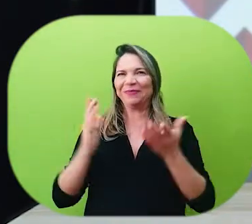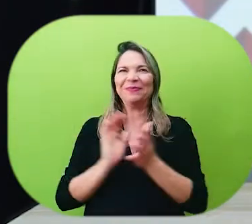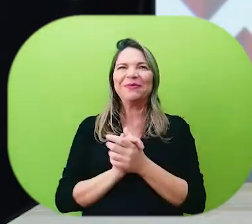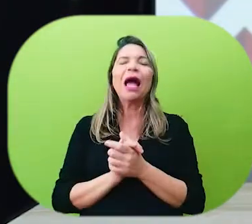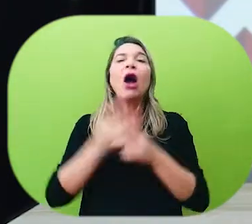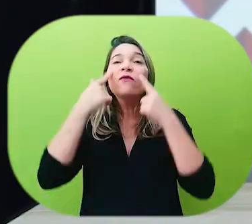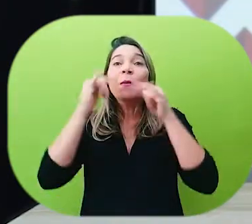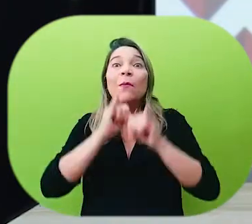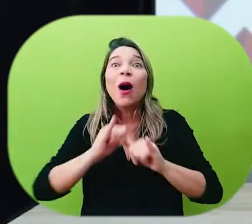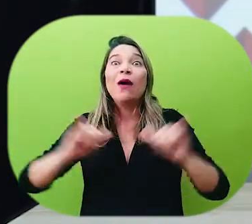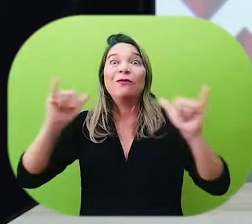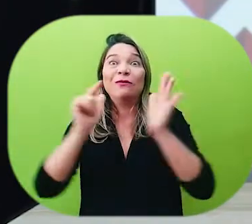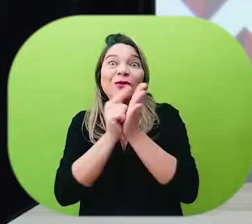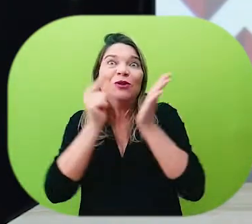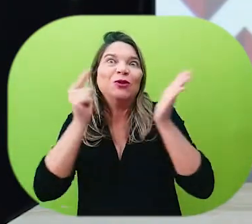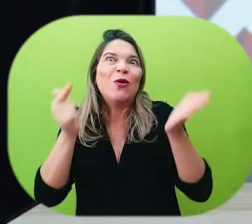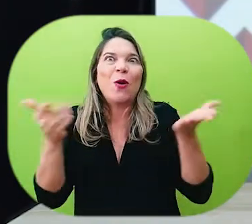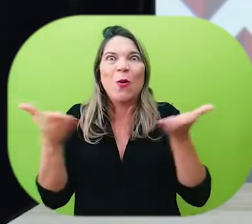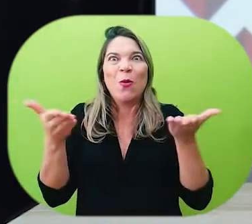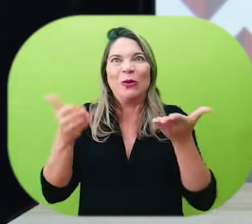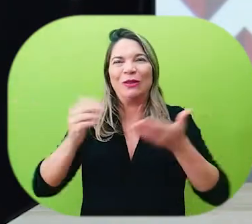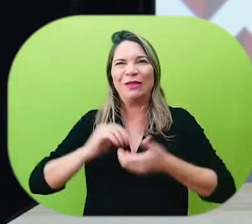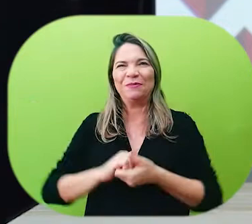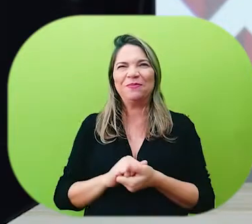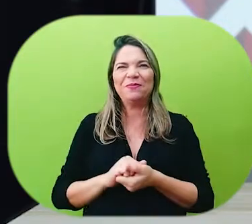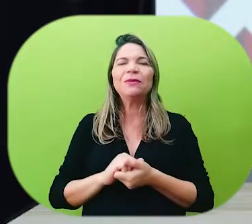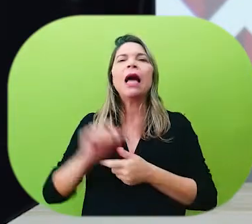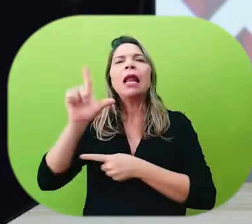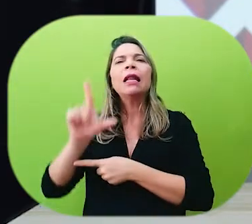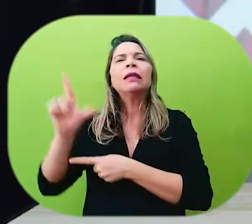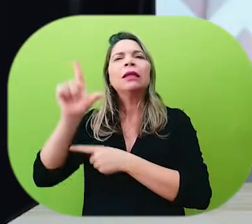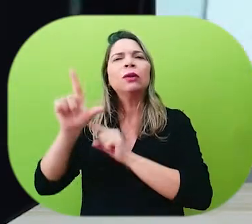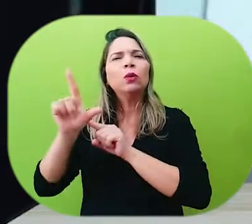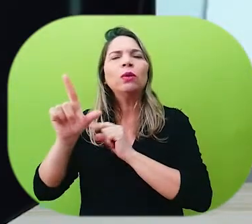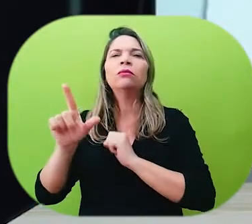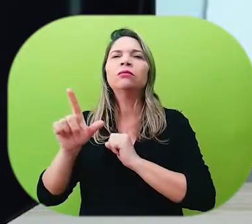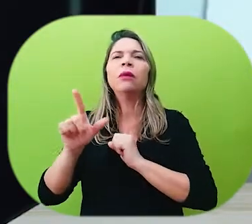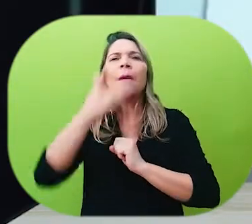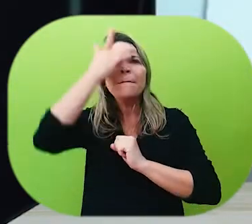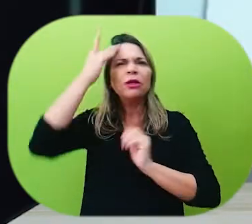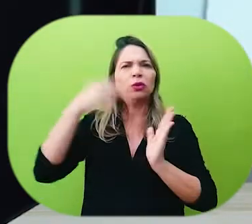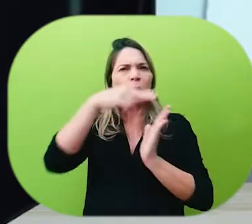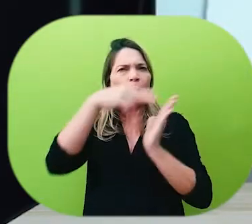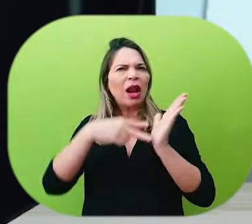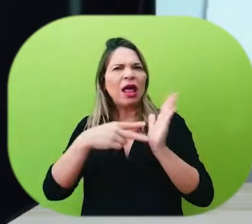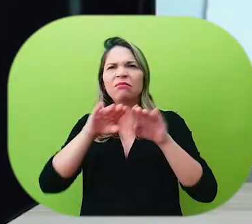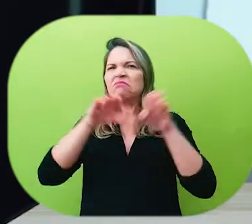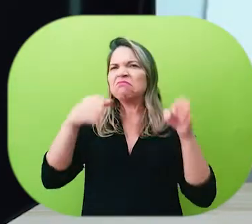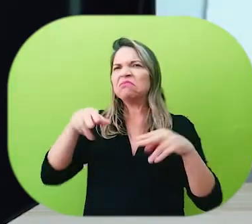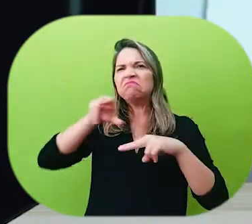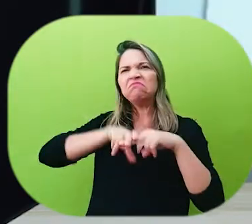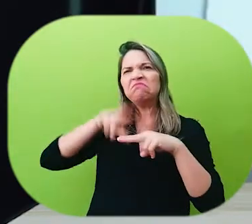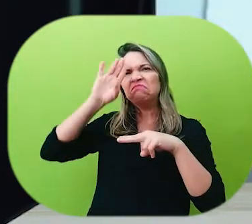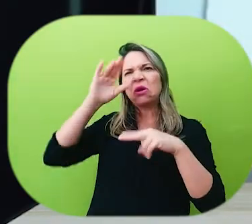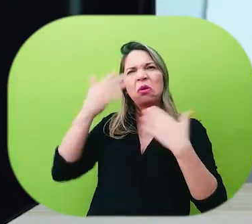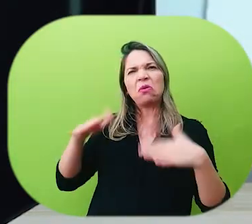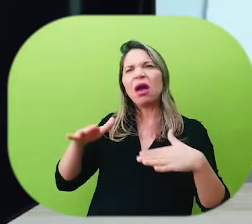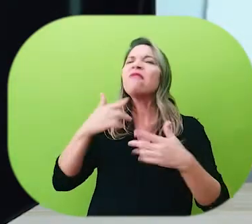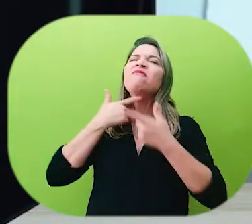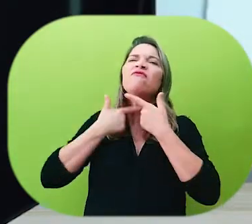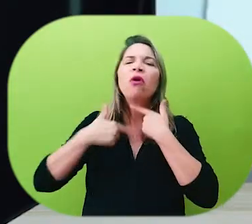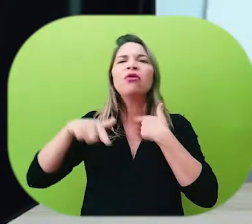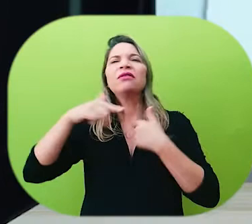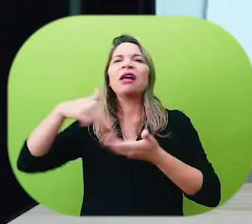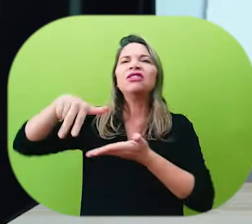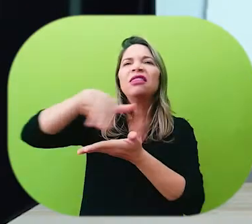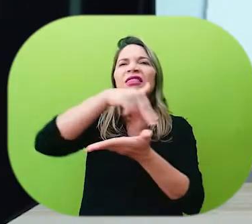isso. Confira os destaques do nosso plantão de notícias. Literatura. Leitor descarta sentar à mesa principal,